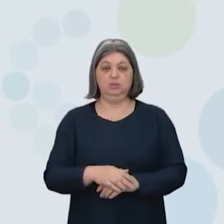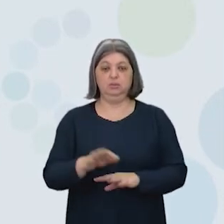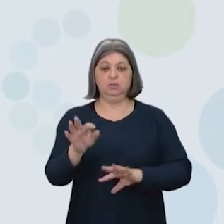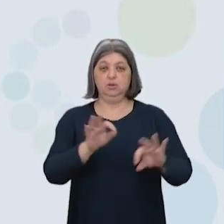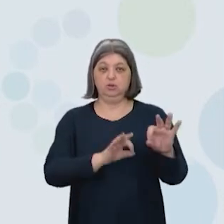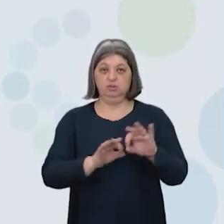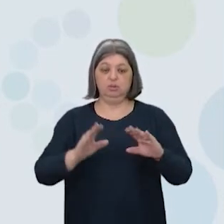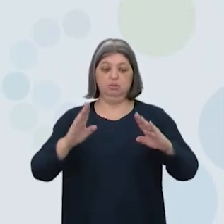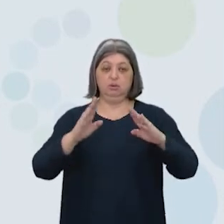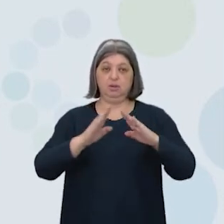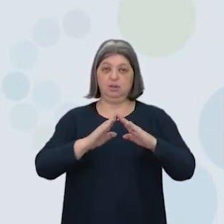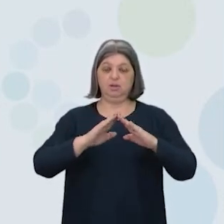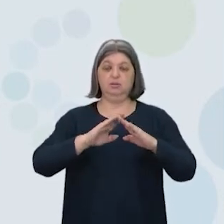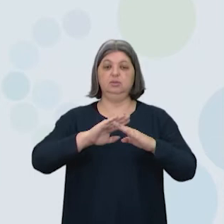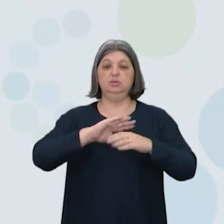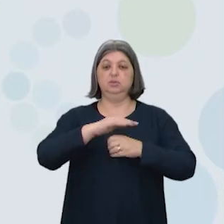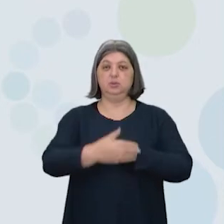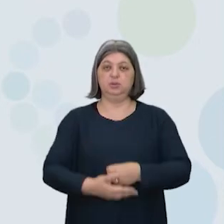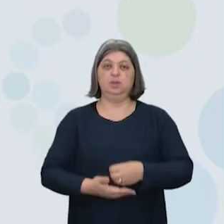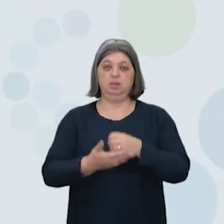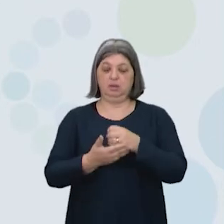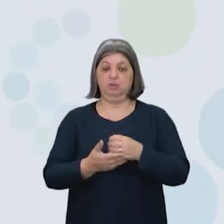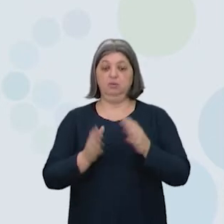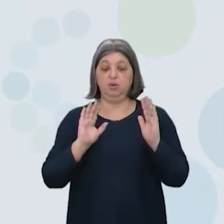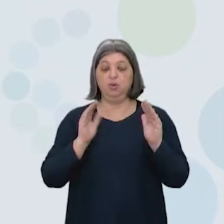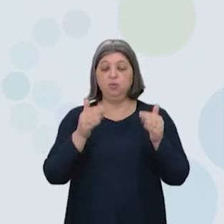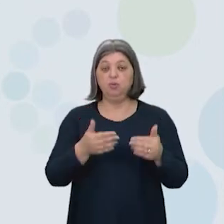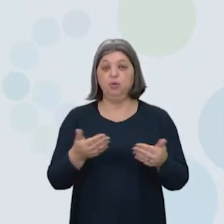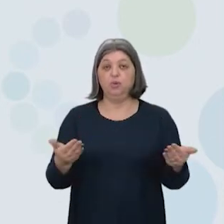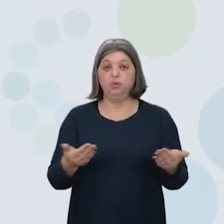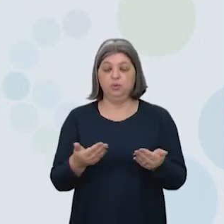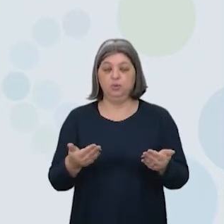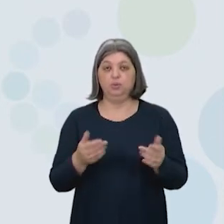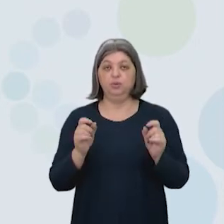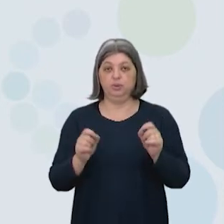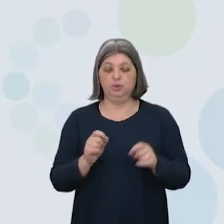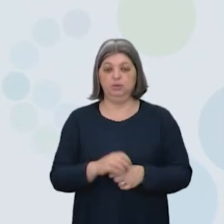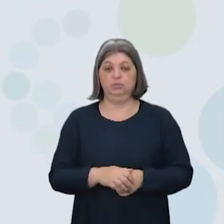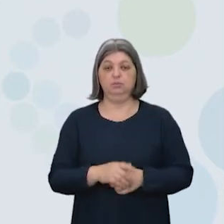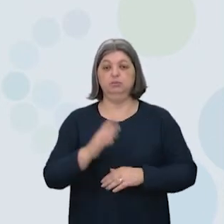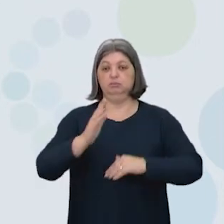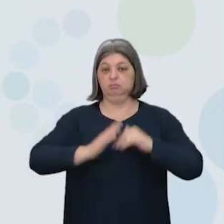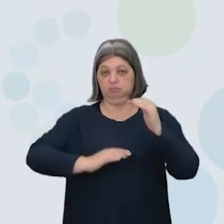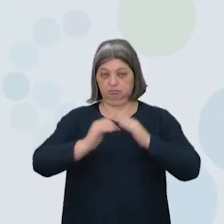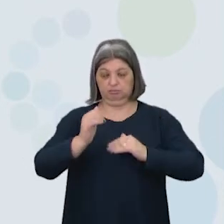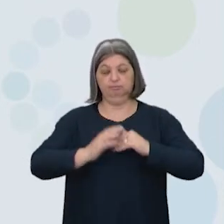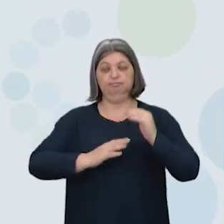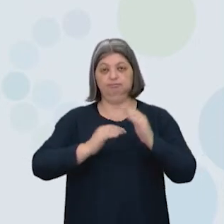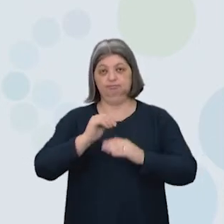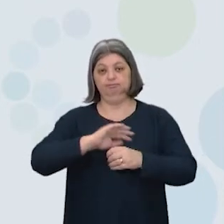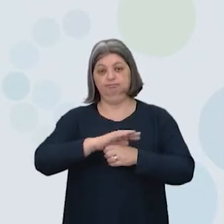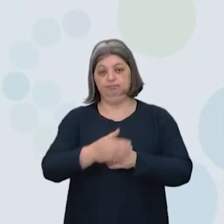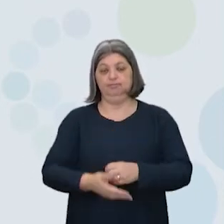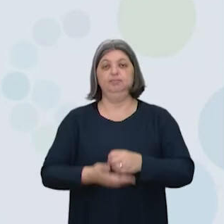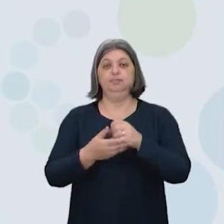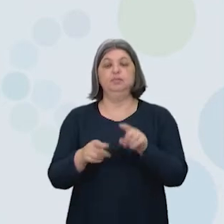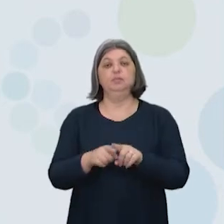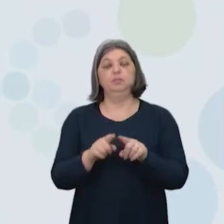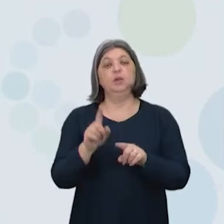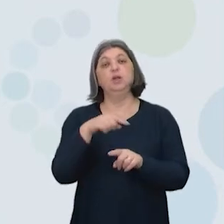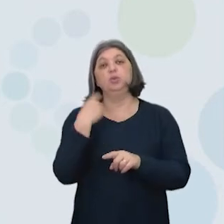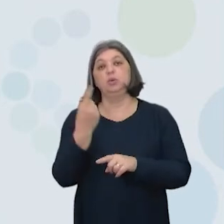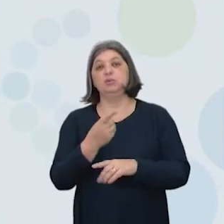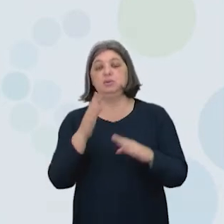Casa Sustentável. Lembrando que a gente está focando mais, né, nos nossos hábitos sustentáveis em questões das nossas